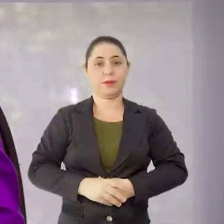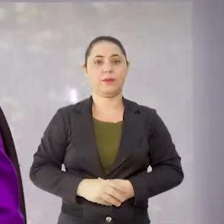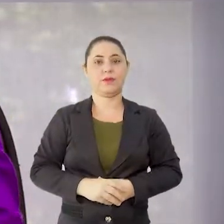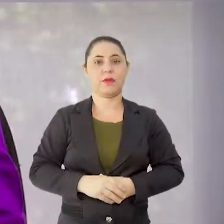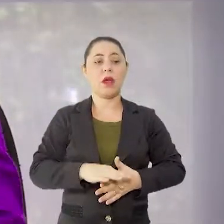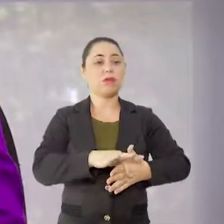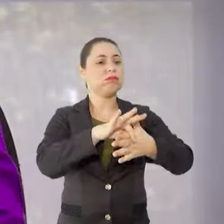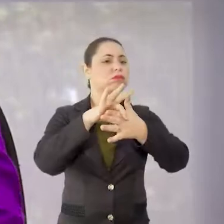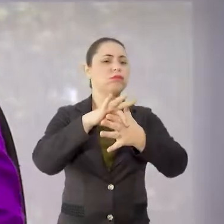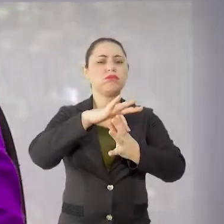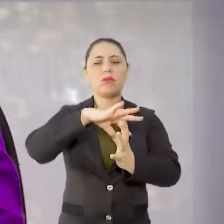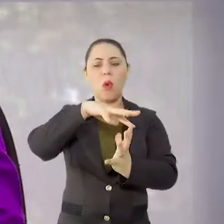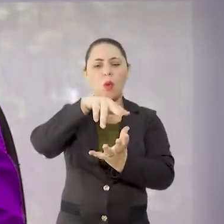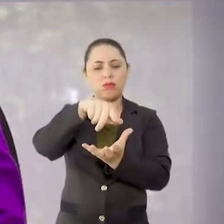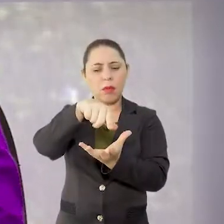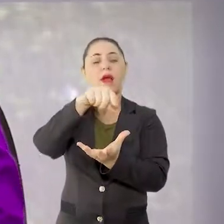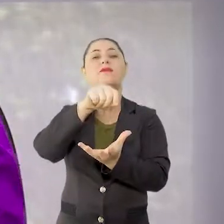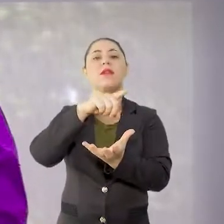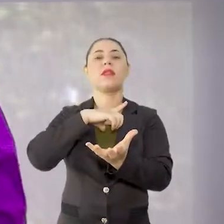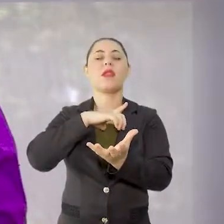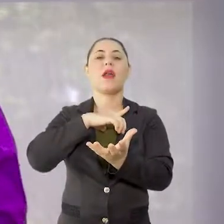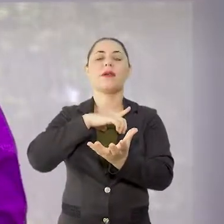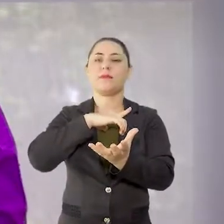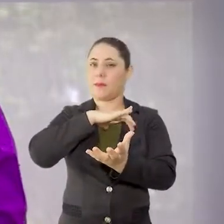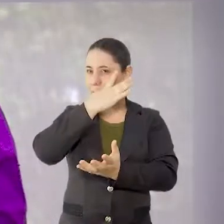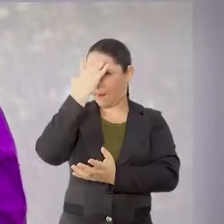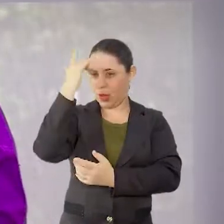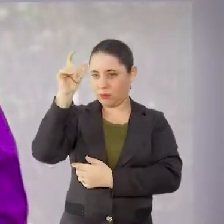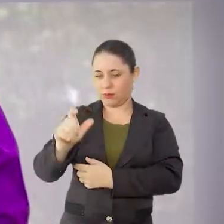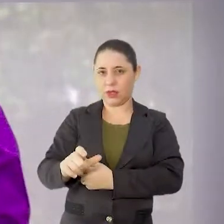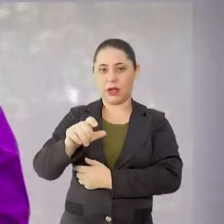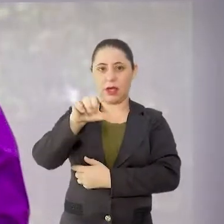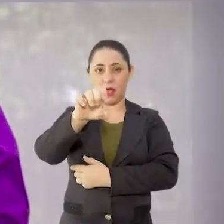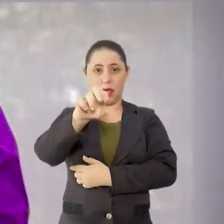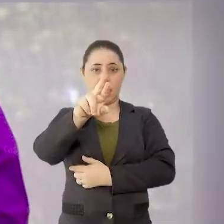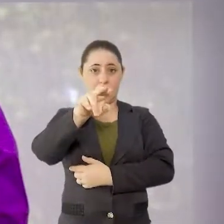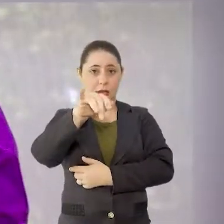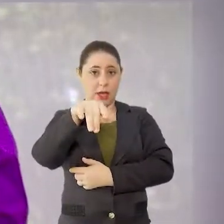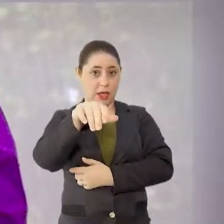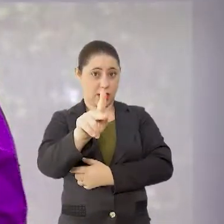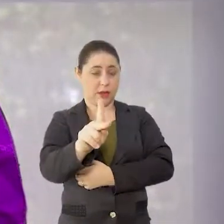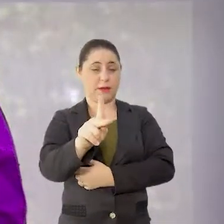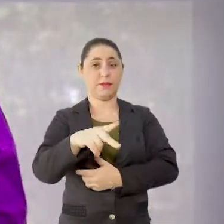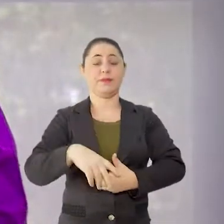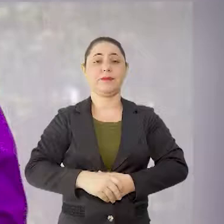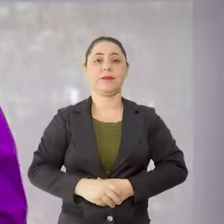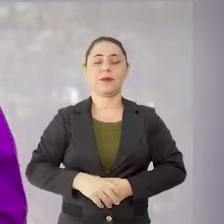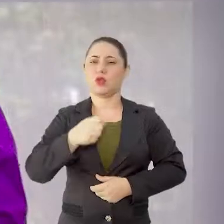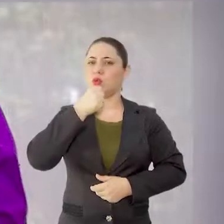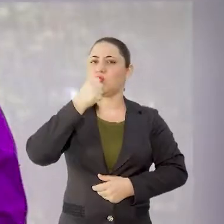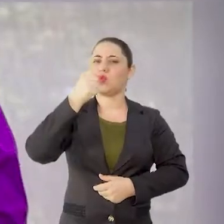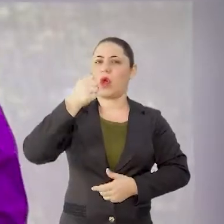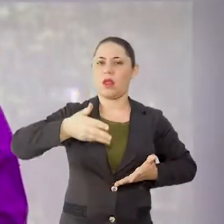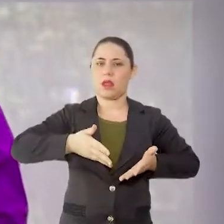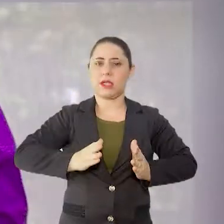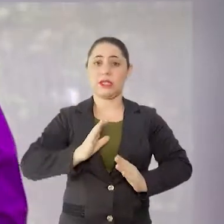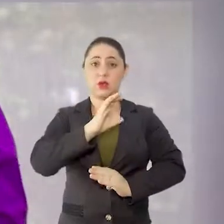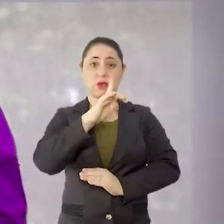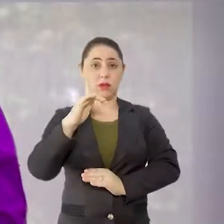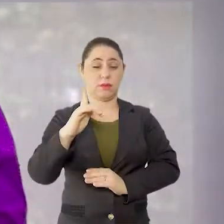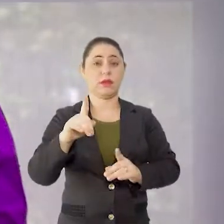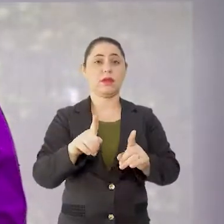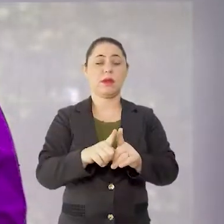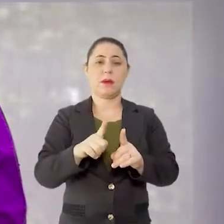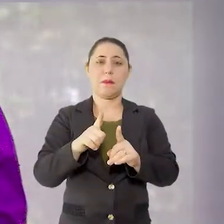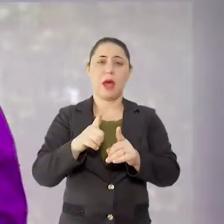passando. Entre esses jovens, um sul-mato-grossense de 28 anos, Eric Marquiterena. Jornalista,